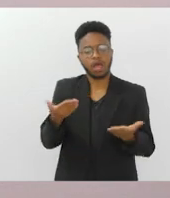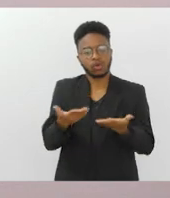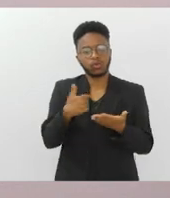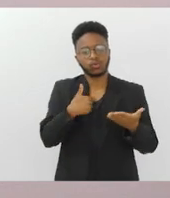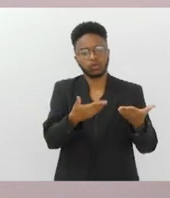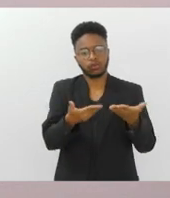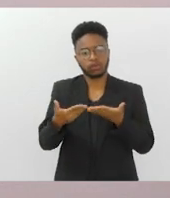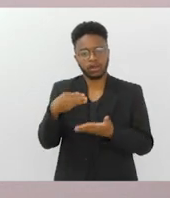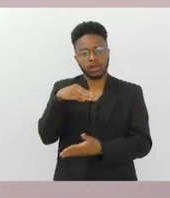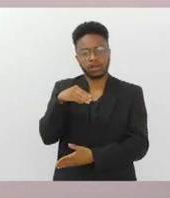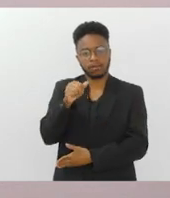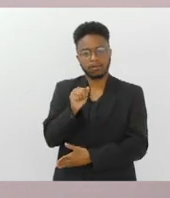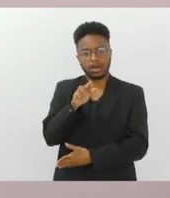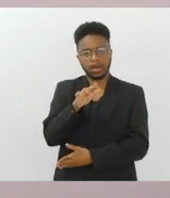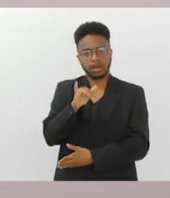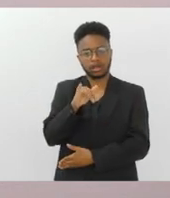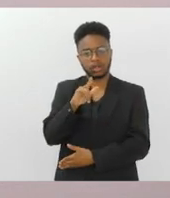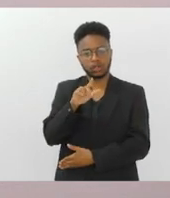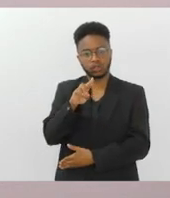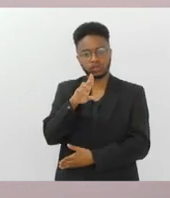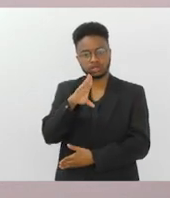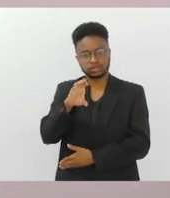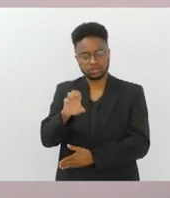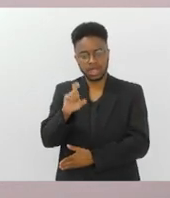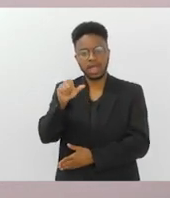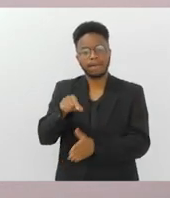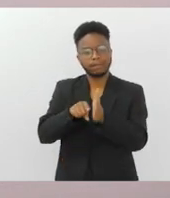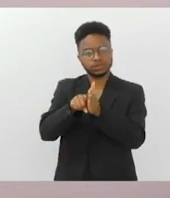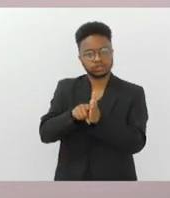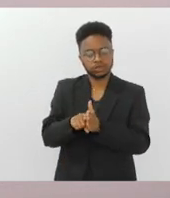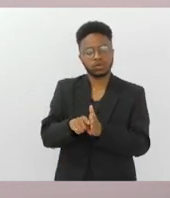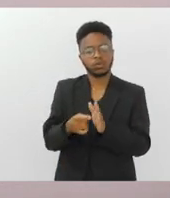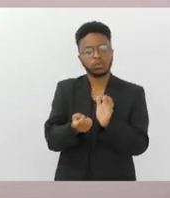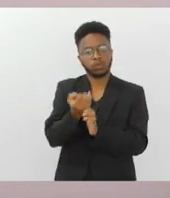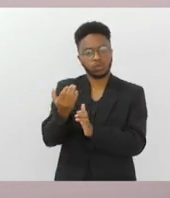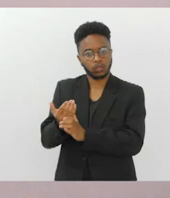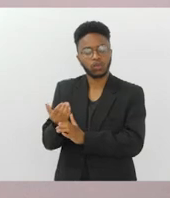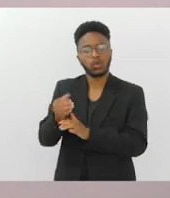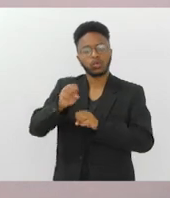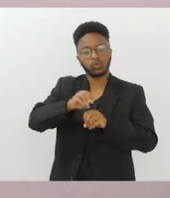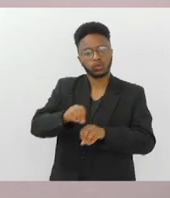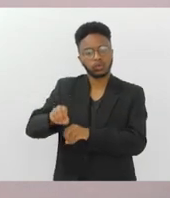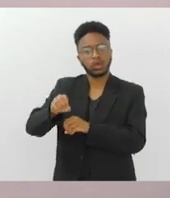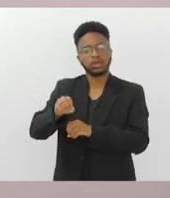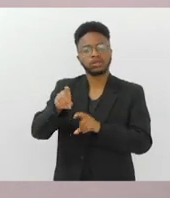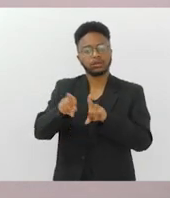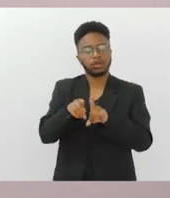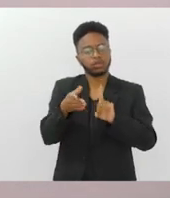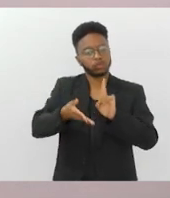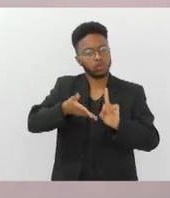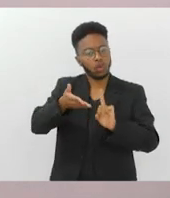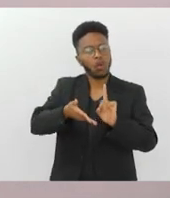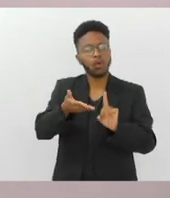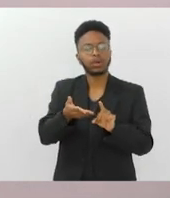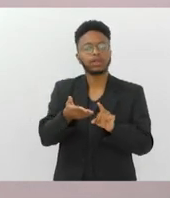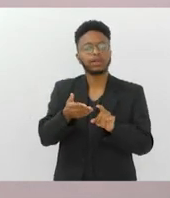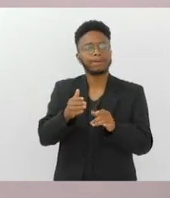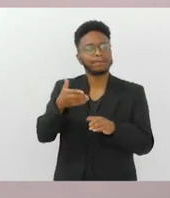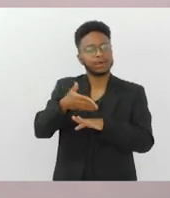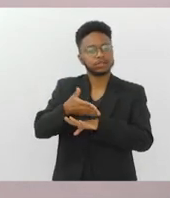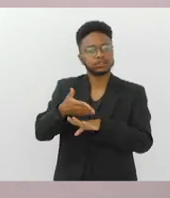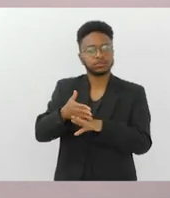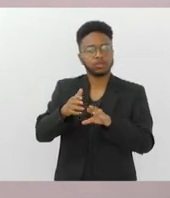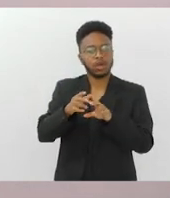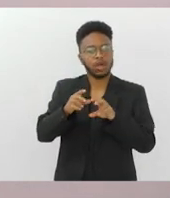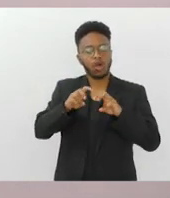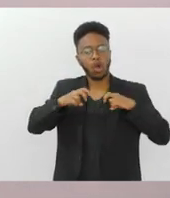Nascimento, pesquisadora, produtora, doula e educadora perinatal, e é uma das coordenadoras da roda de gestante